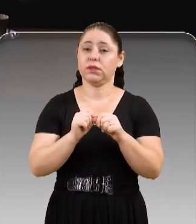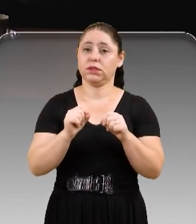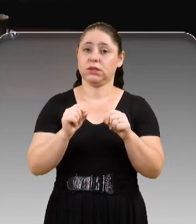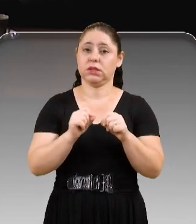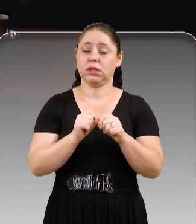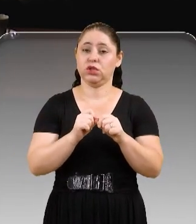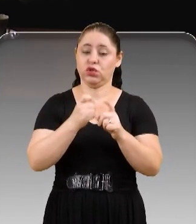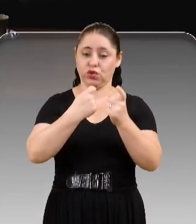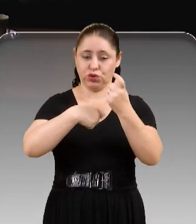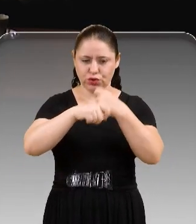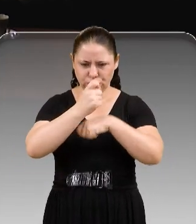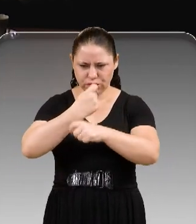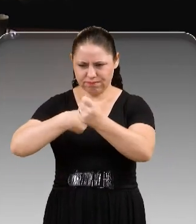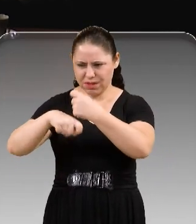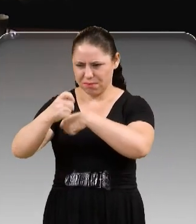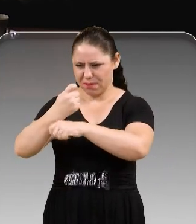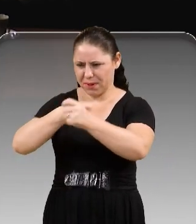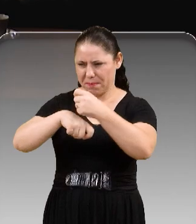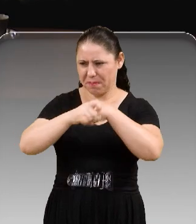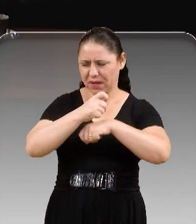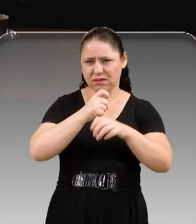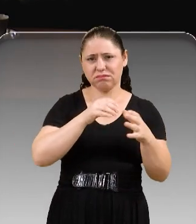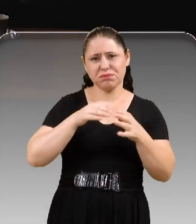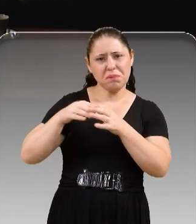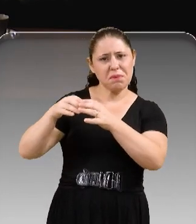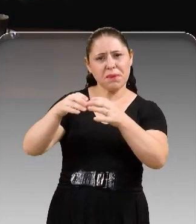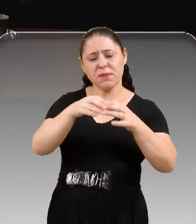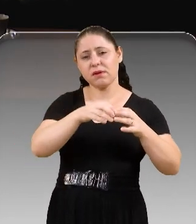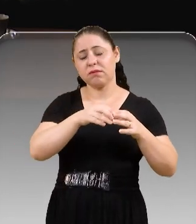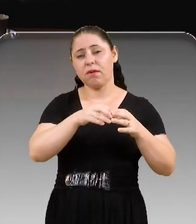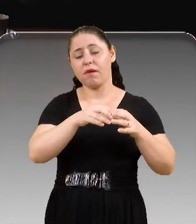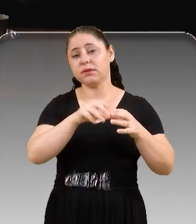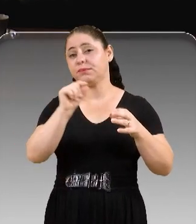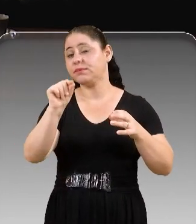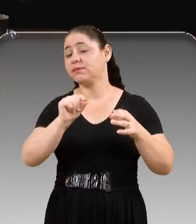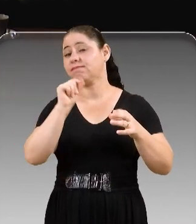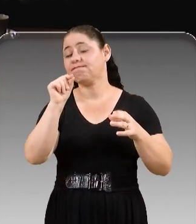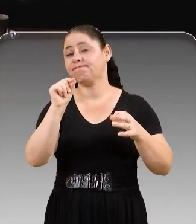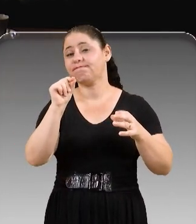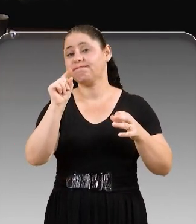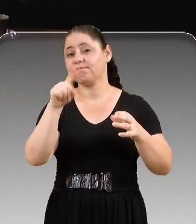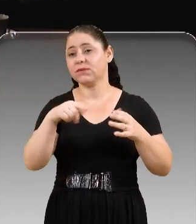que realizar gestões administrativas que